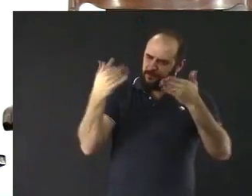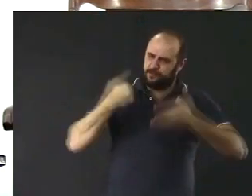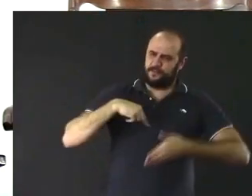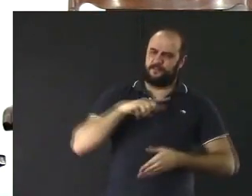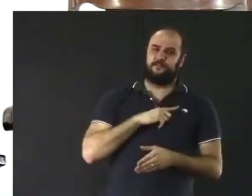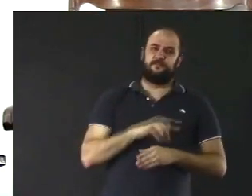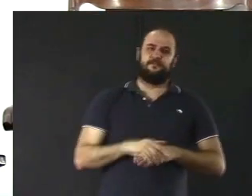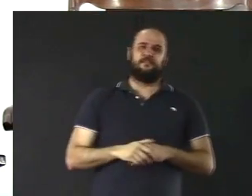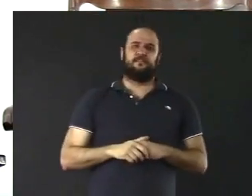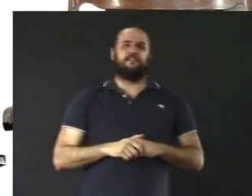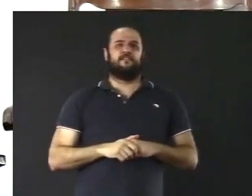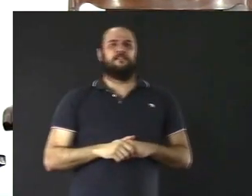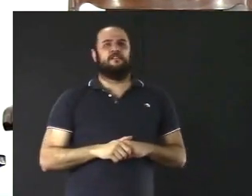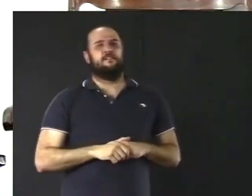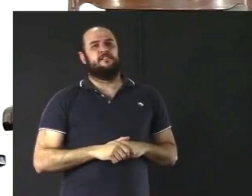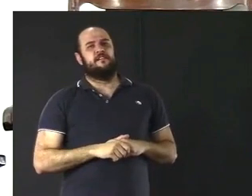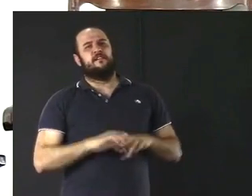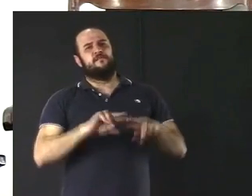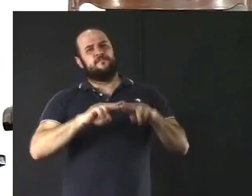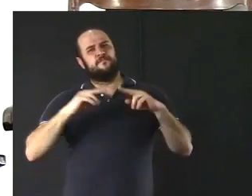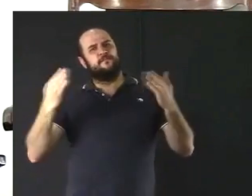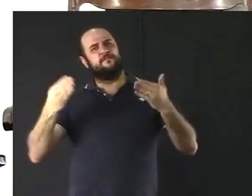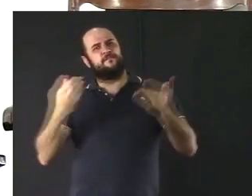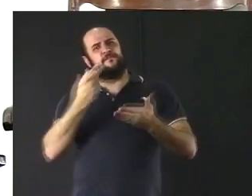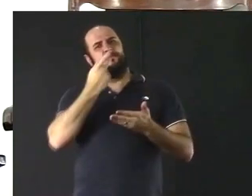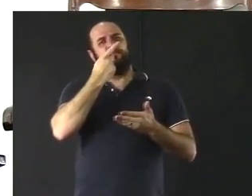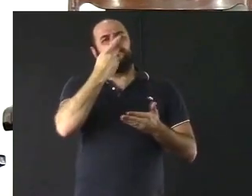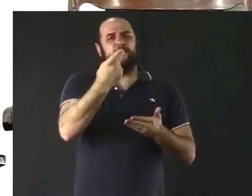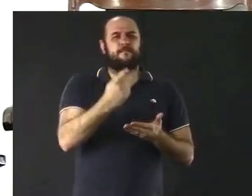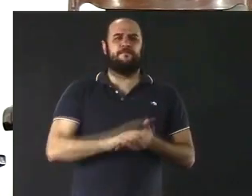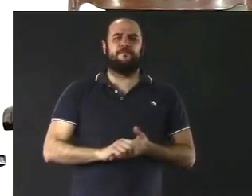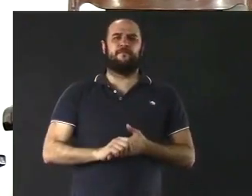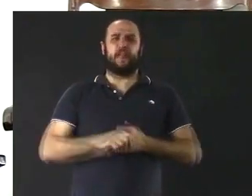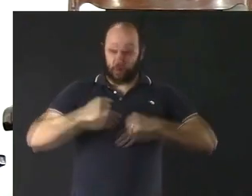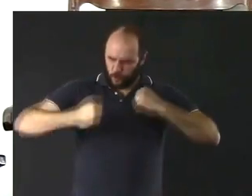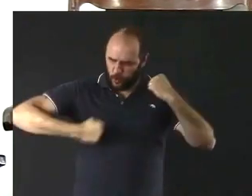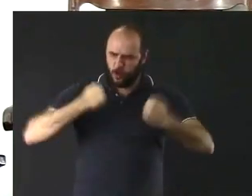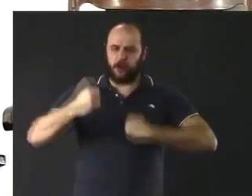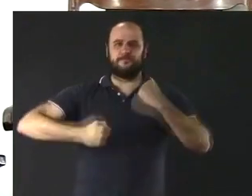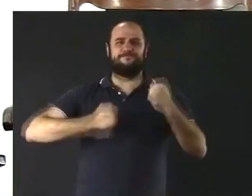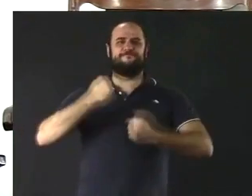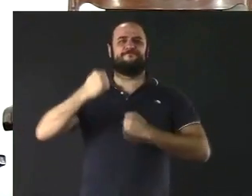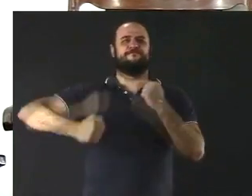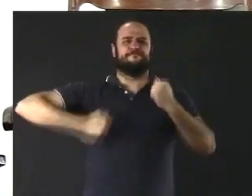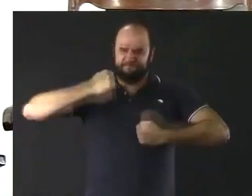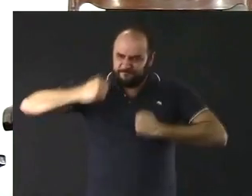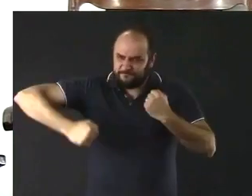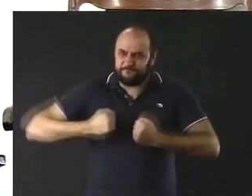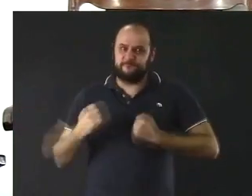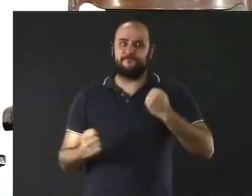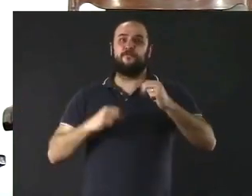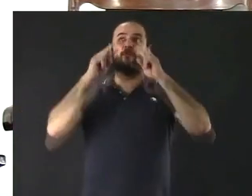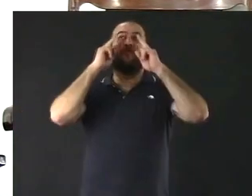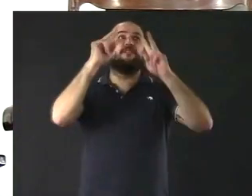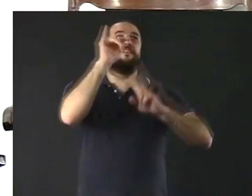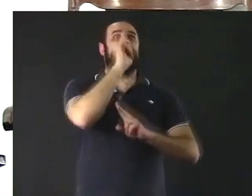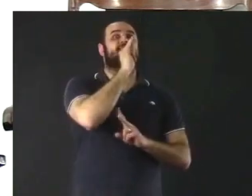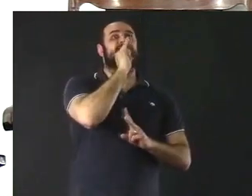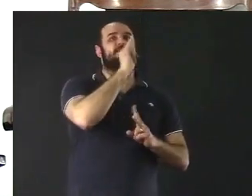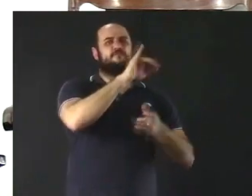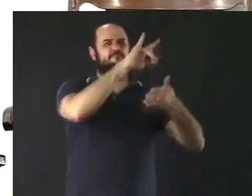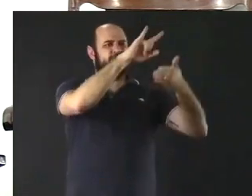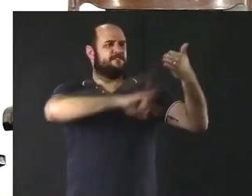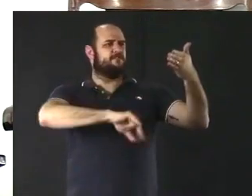Por isso, queridos, nós concluímos dizendo: corra, mas corra observando os modelos de homens e